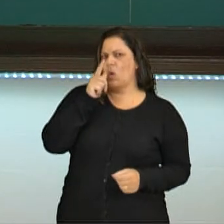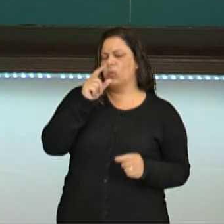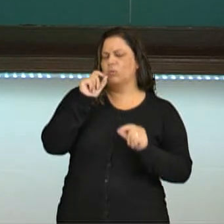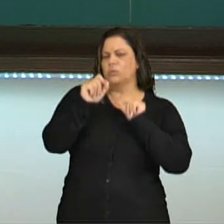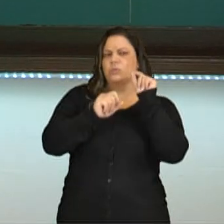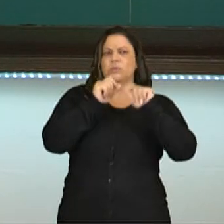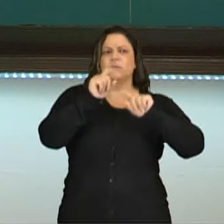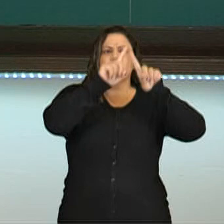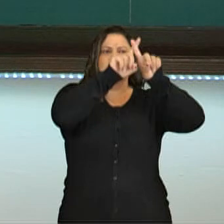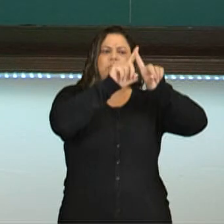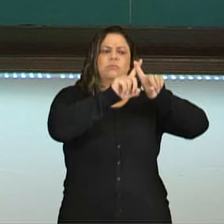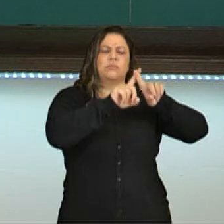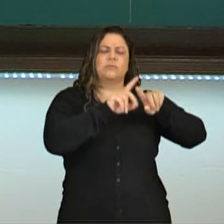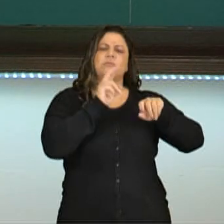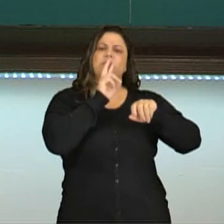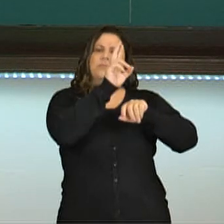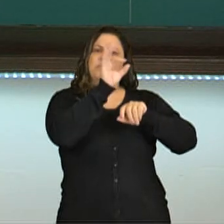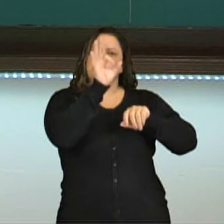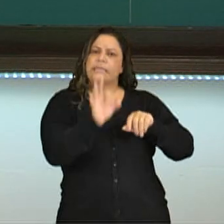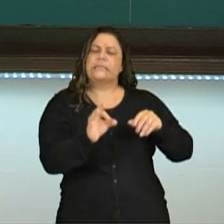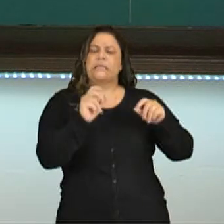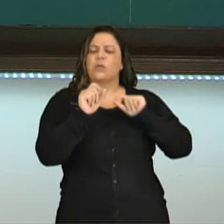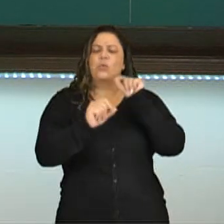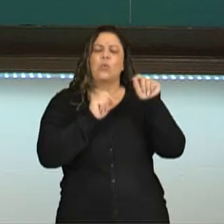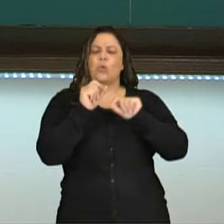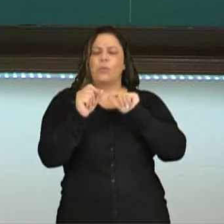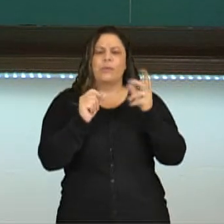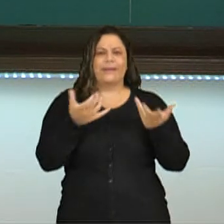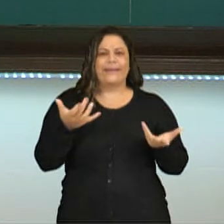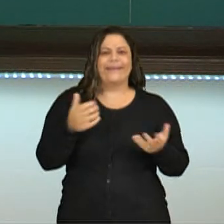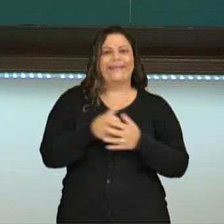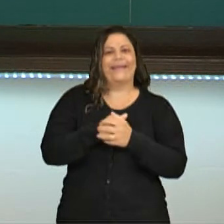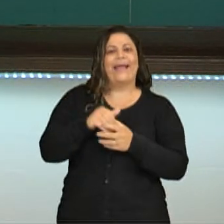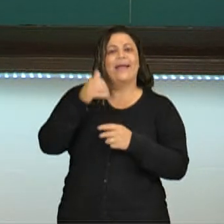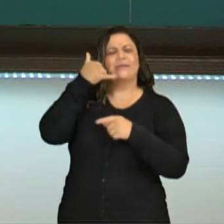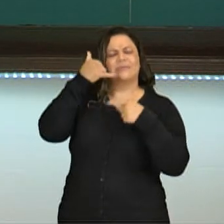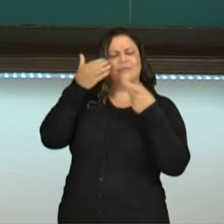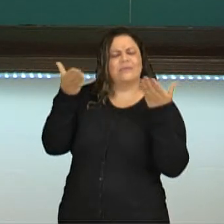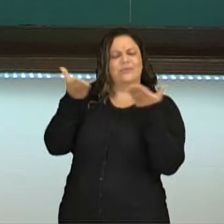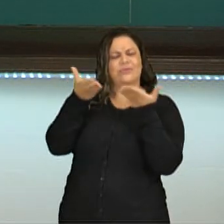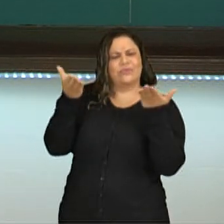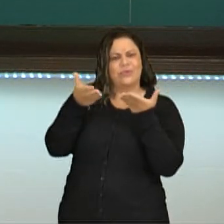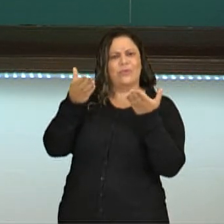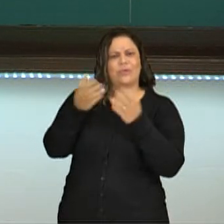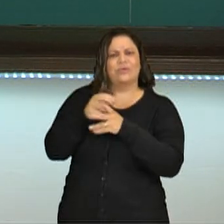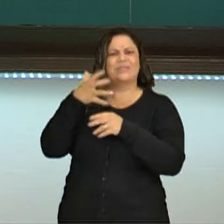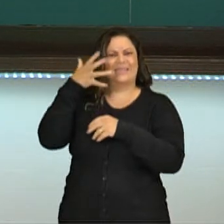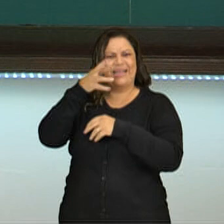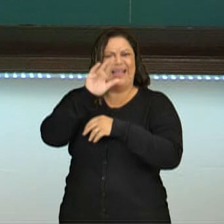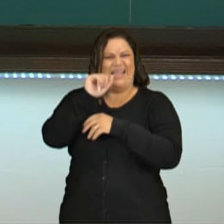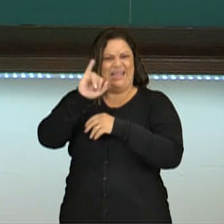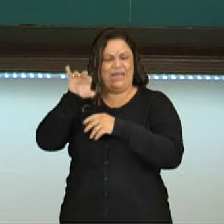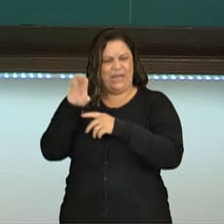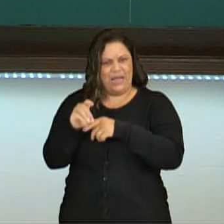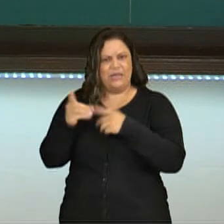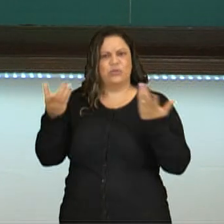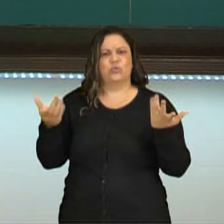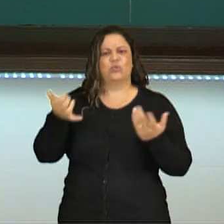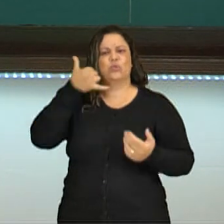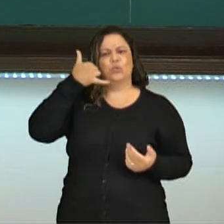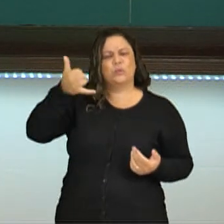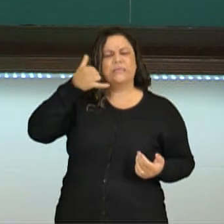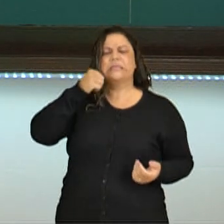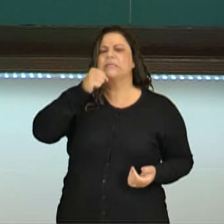que é a estrutura atual dos smartphones? Eles são mais parecidos com o quê? Com os radiocomunicadores, com os